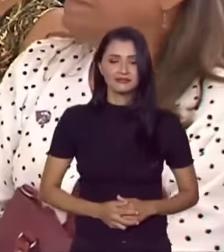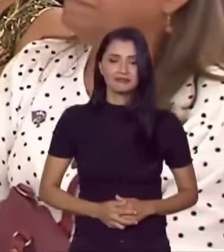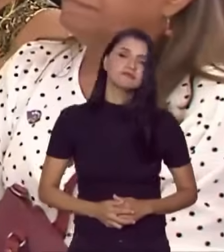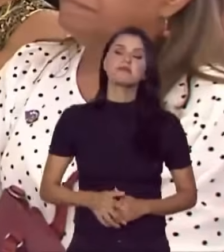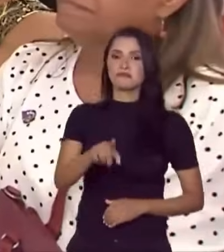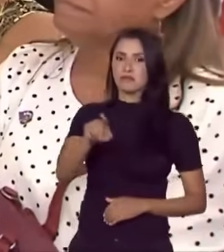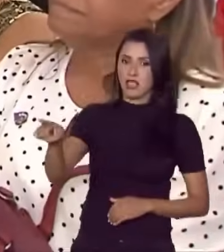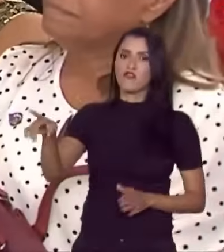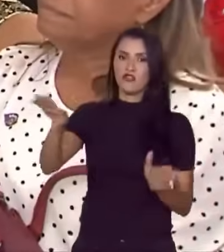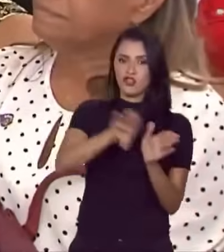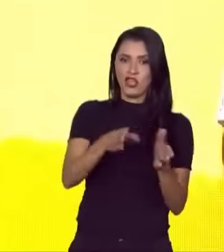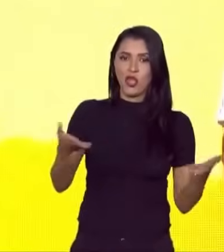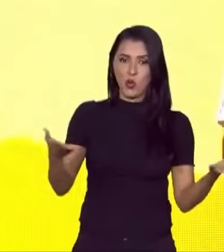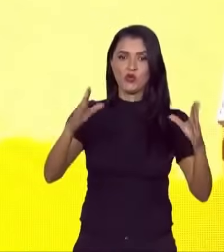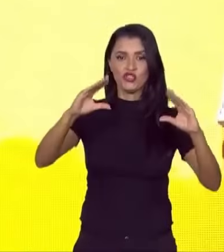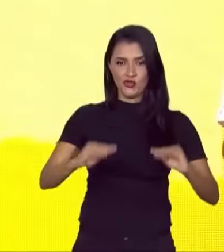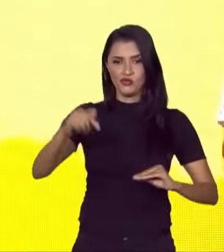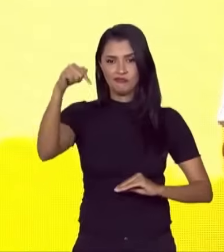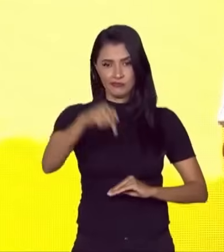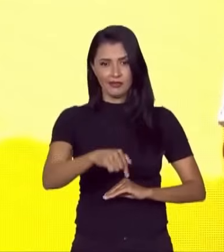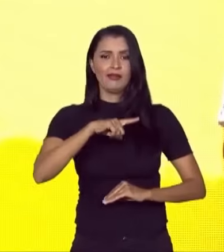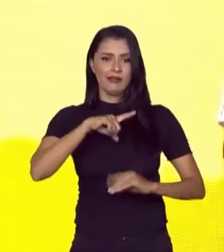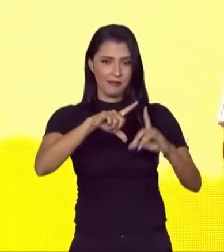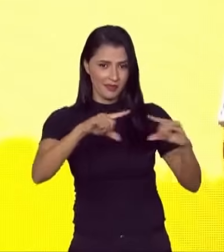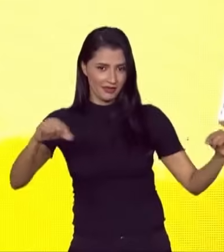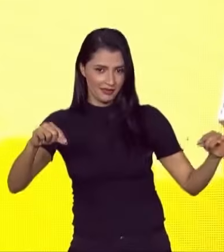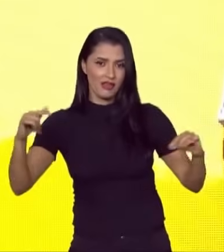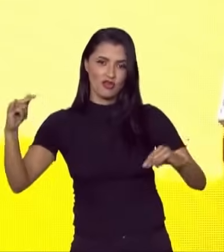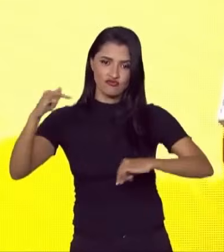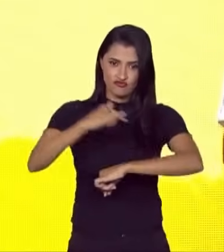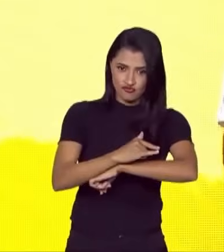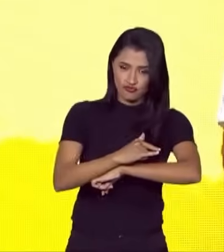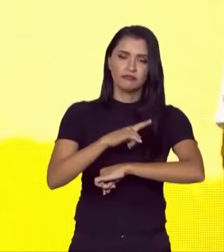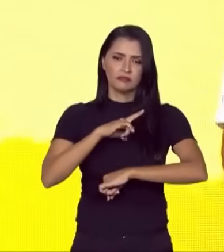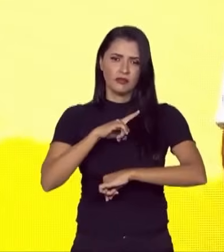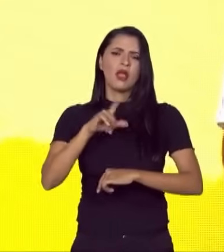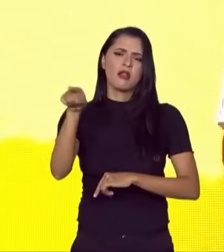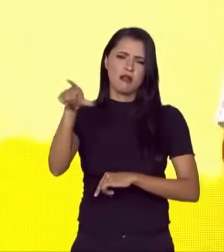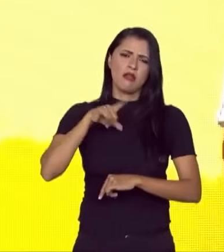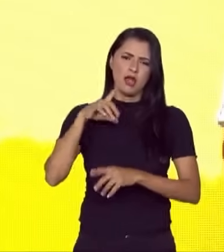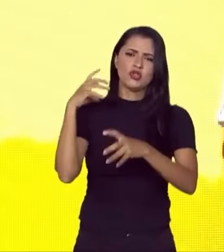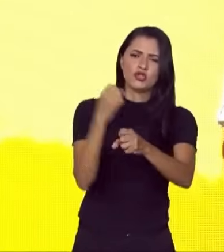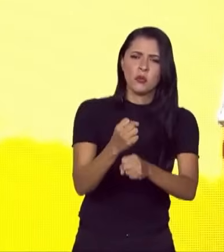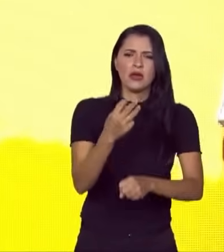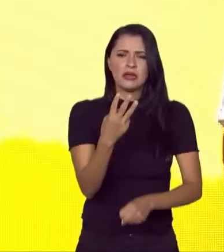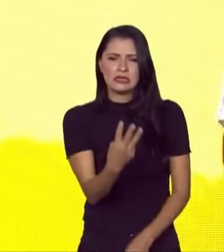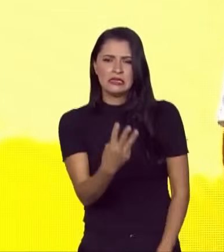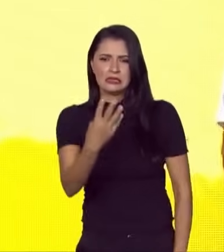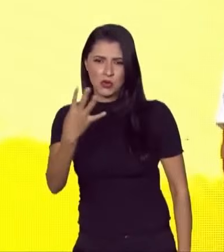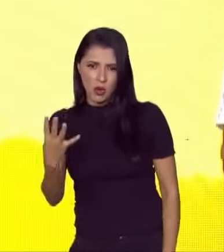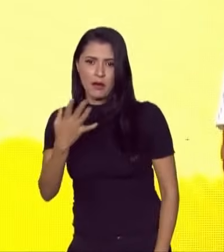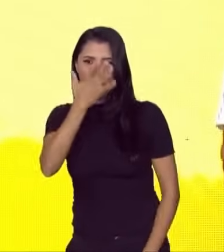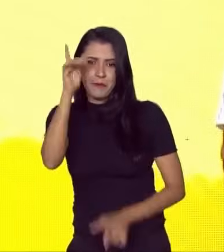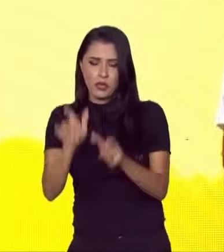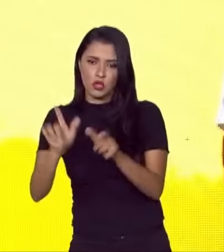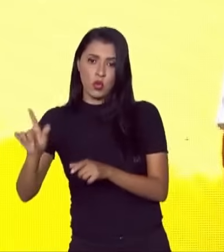Eles deverão chegar hoje à noite aqui em Brasília. Tinha 34 pessoas, mas uma